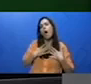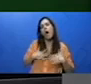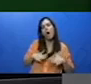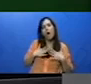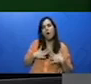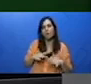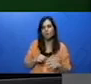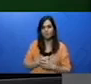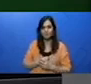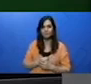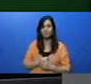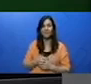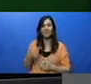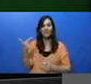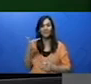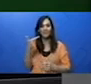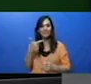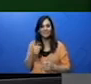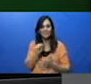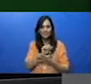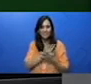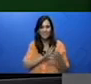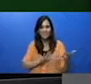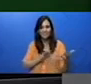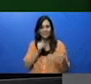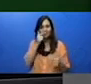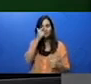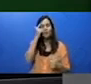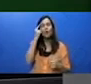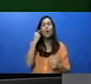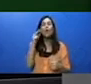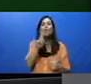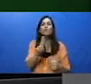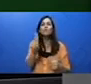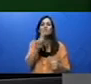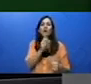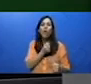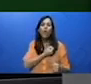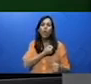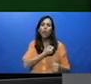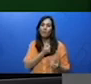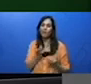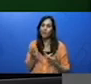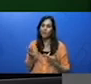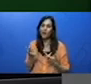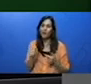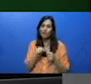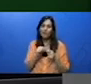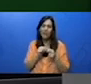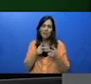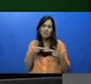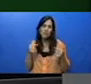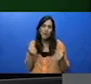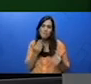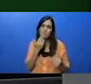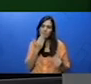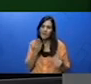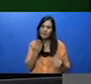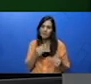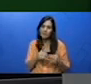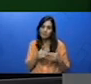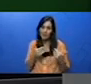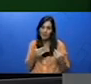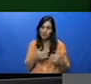bom? Número 2. Usando os mesmos algarismos do exercício anterior, faça o que se pede. Olha lá, são os